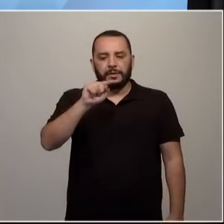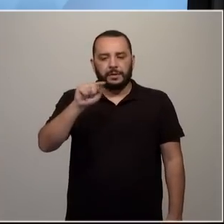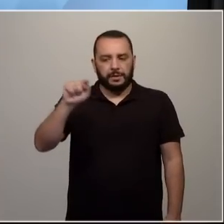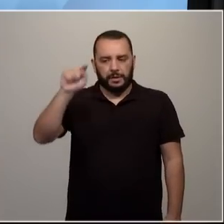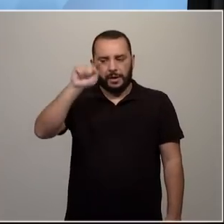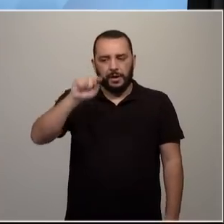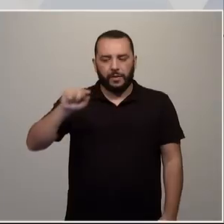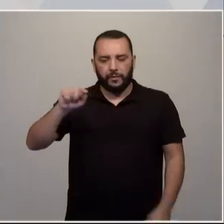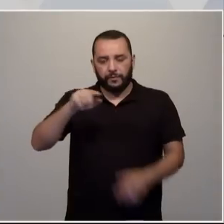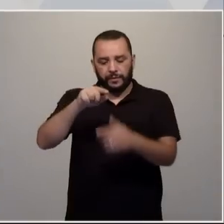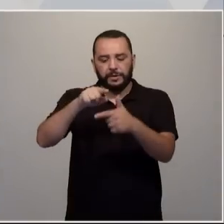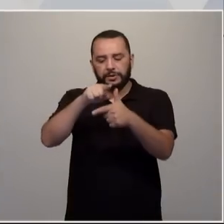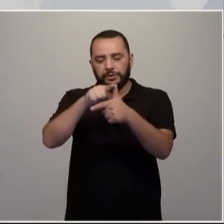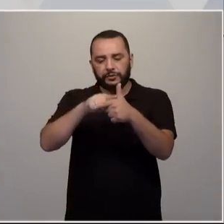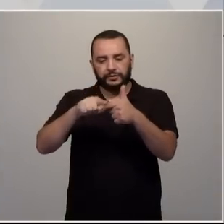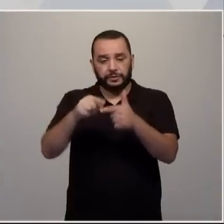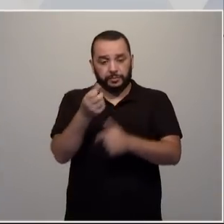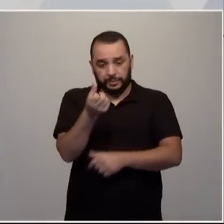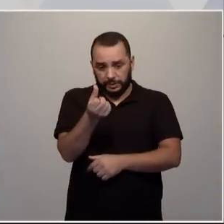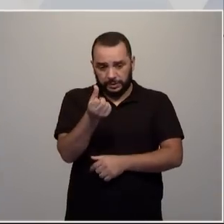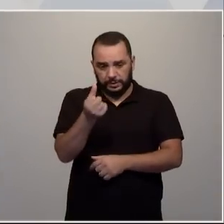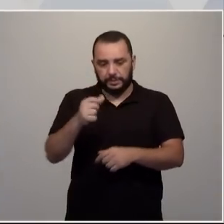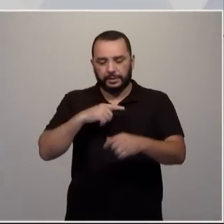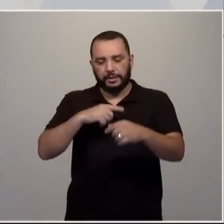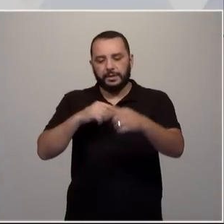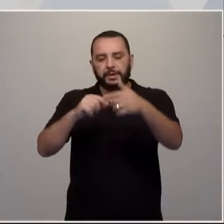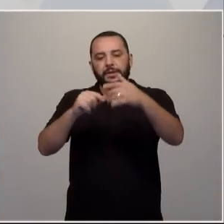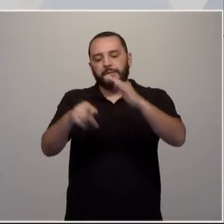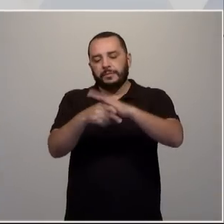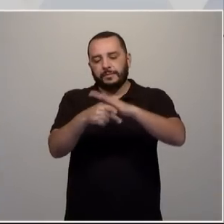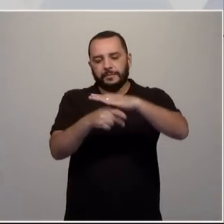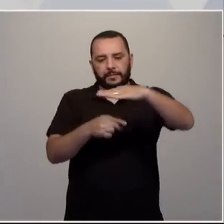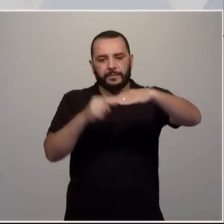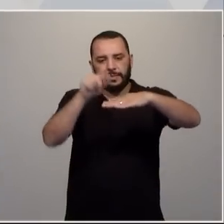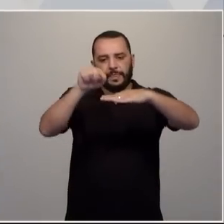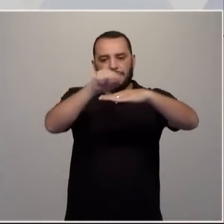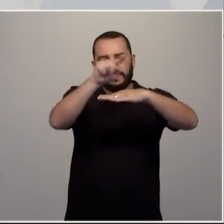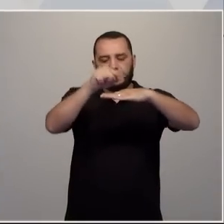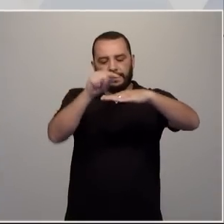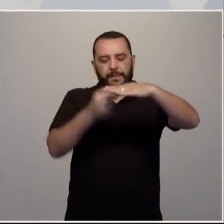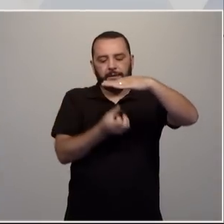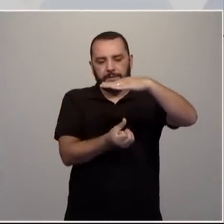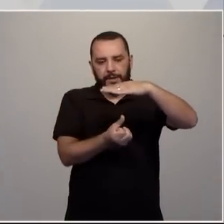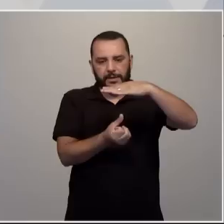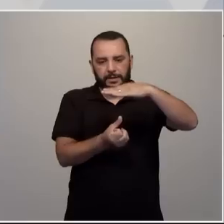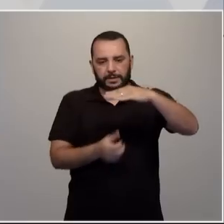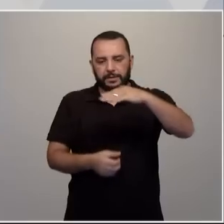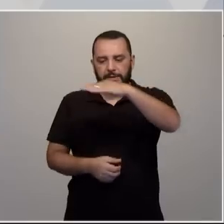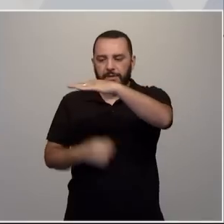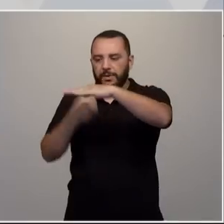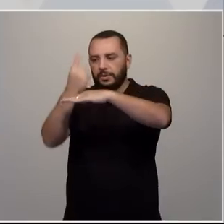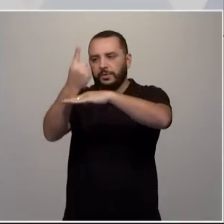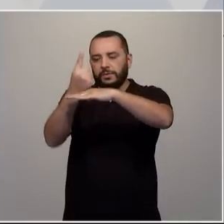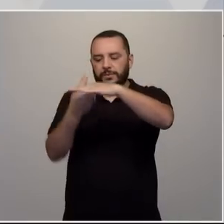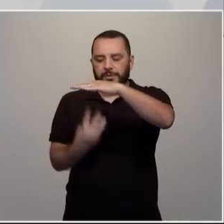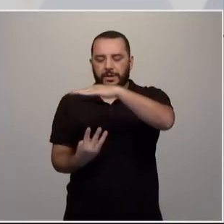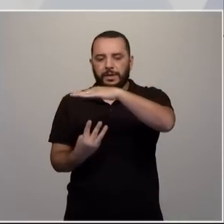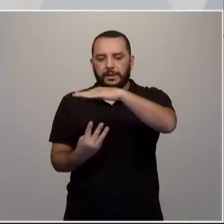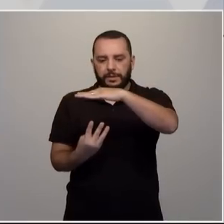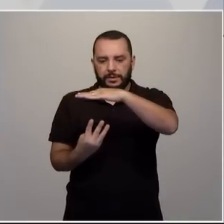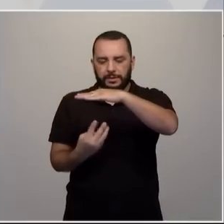aqui, o 1 dividido por 3 e o menos 2 dividido por menos